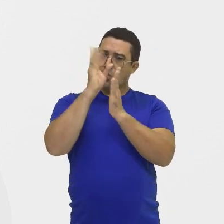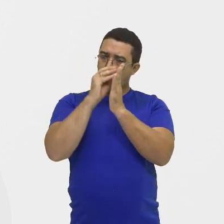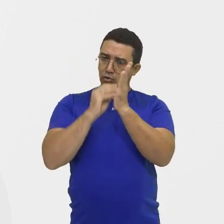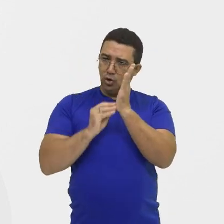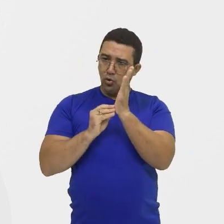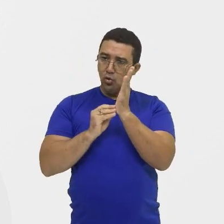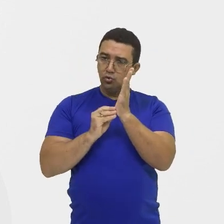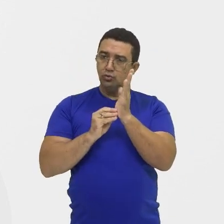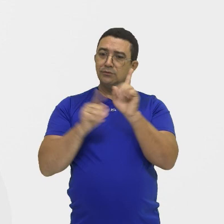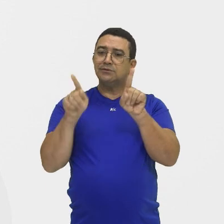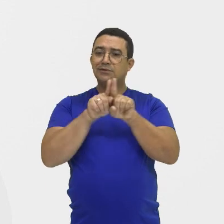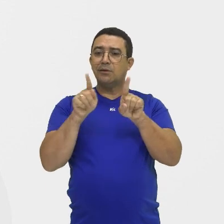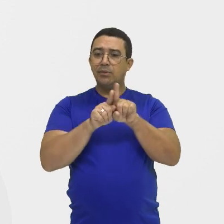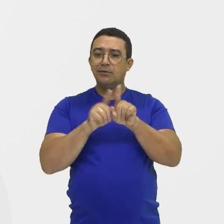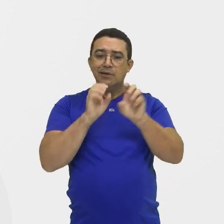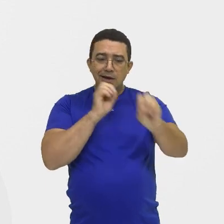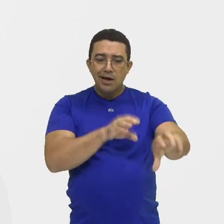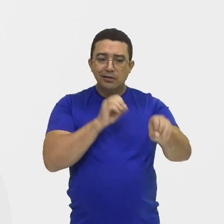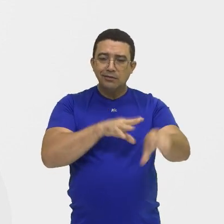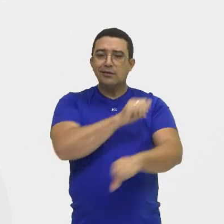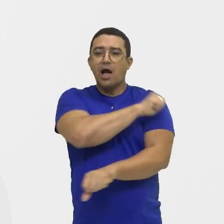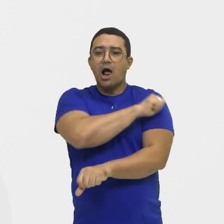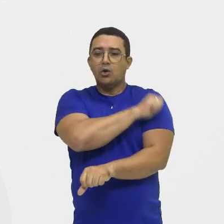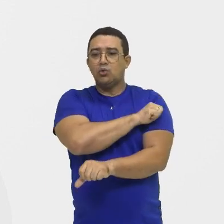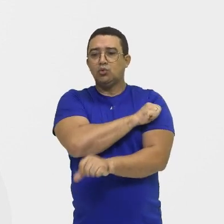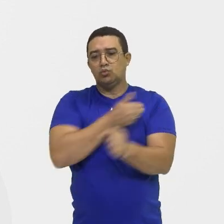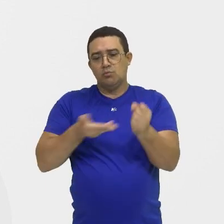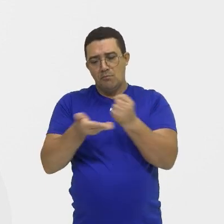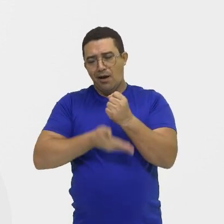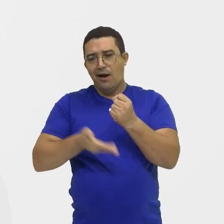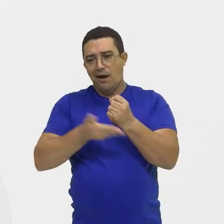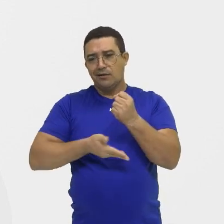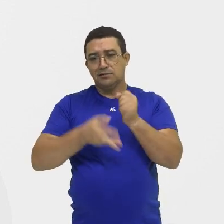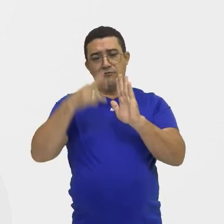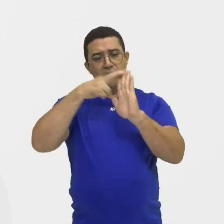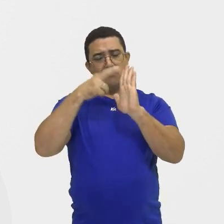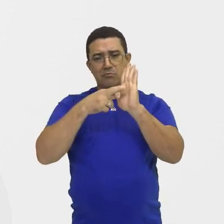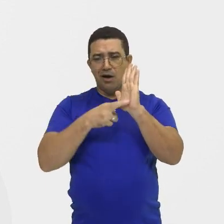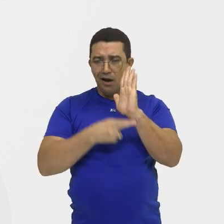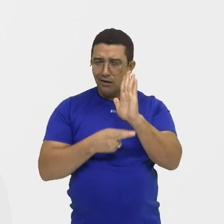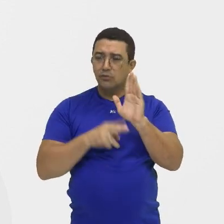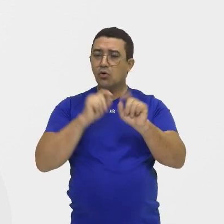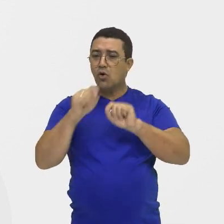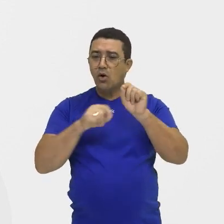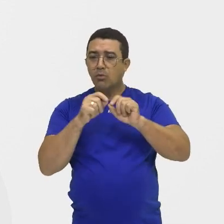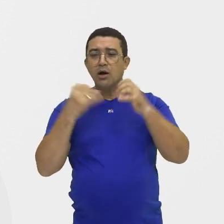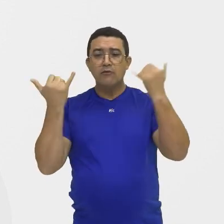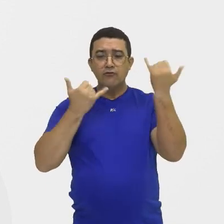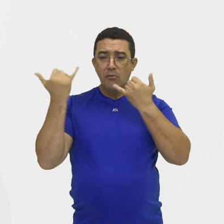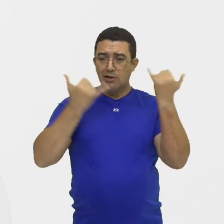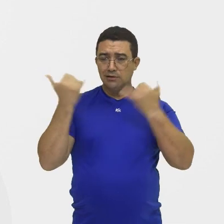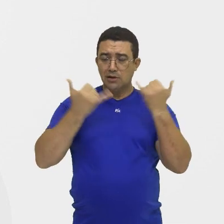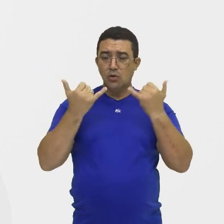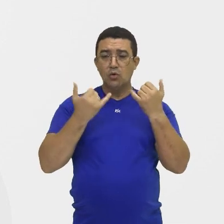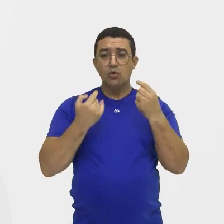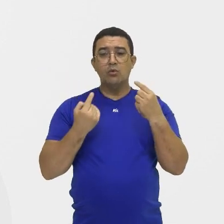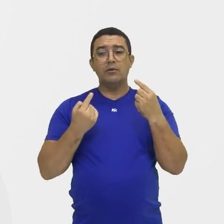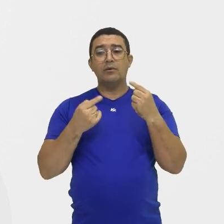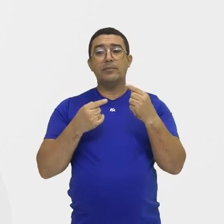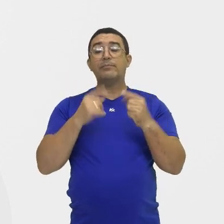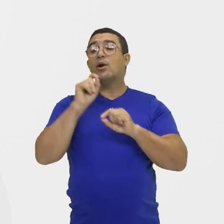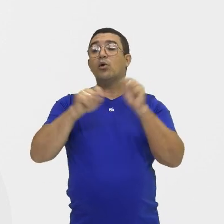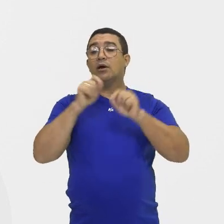violência contra a mulher nos currículos da educação básica. Você está tendo essas informações, essa aula sobre a Lei Maria da Penha, já